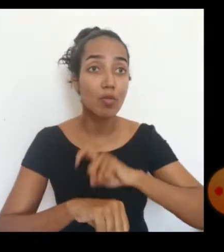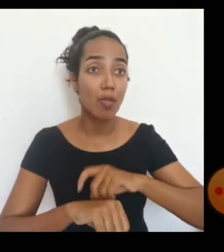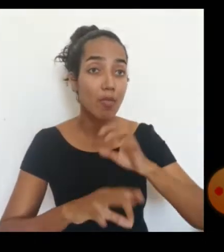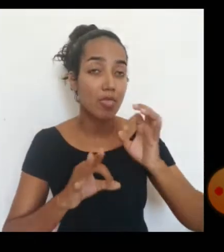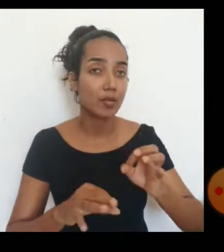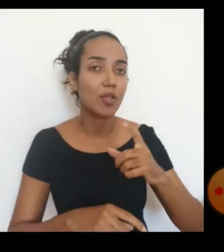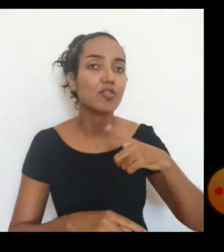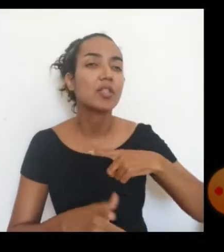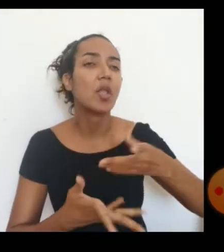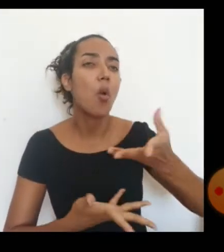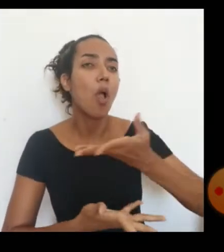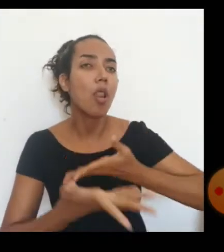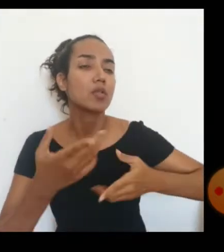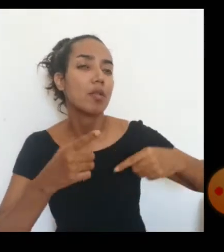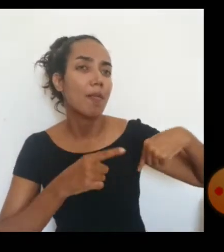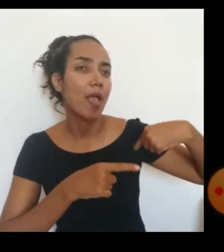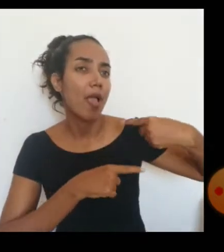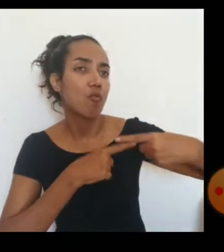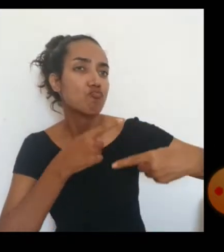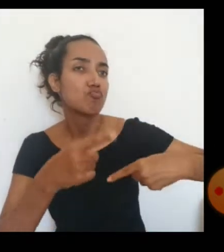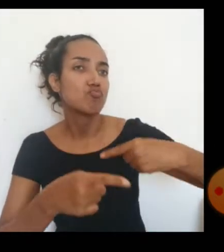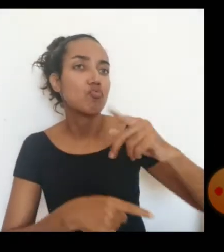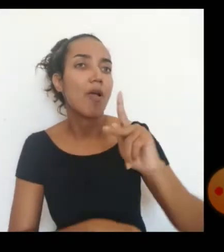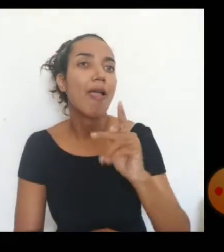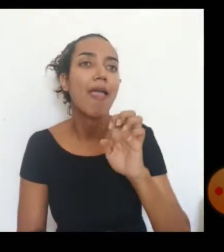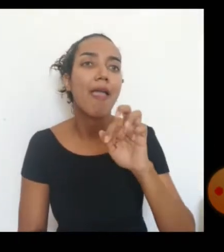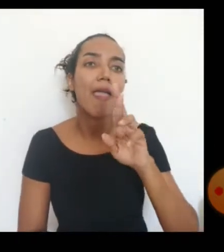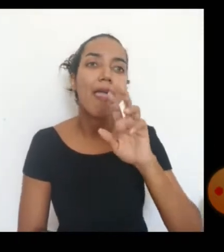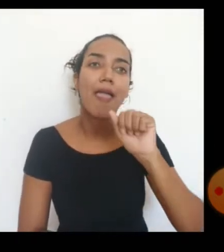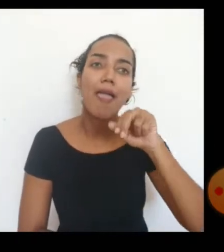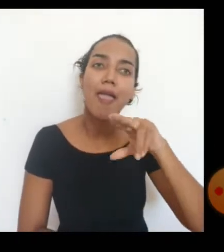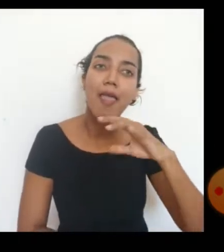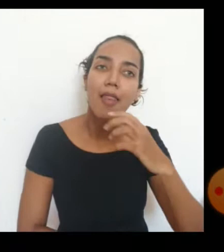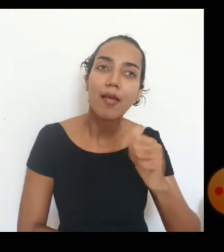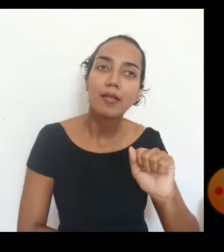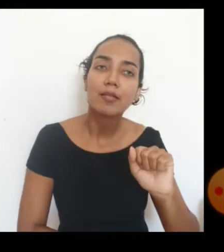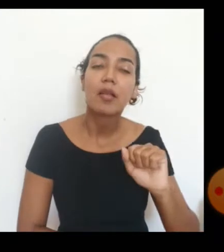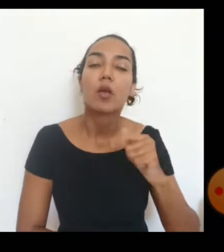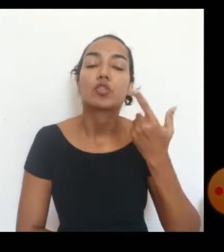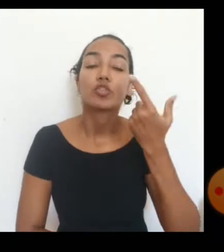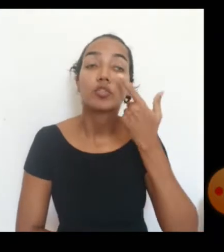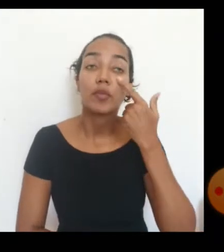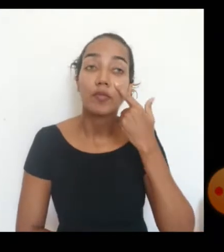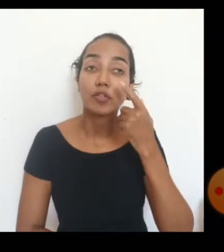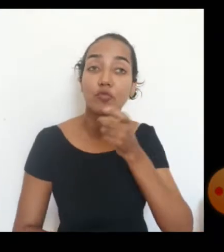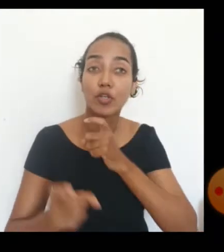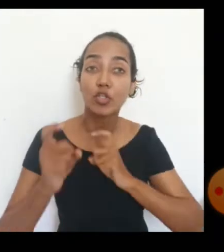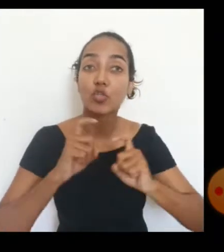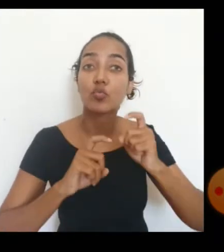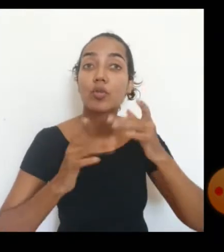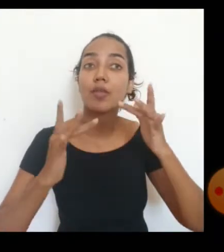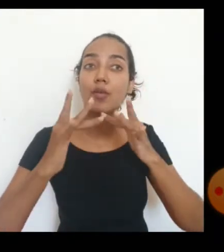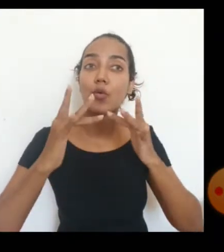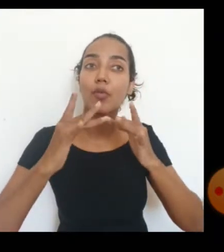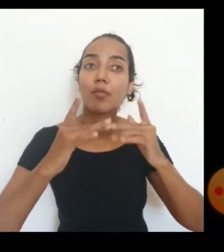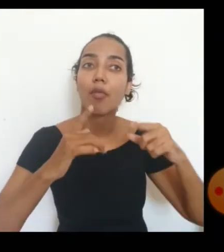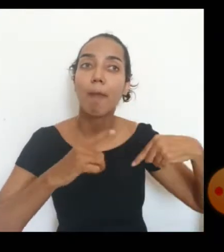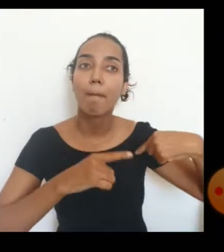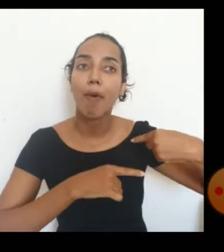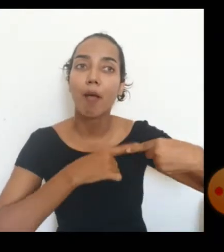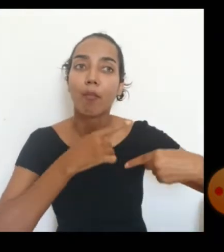estiver vendo a aula sobre herança, nós vamos discutir esse relacionamento aqui. Quando a gente estiver